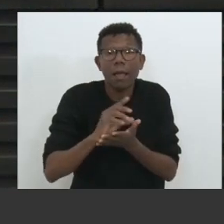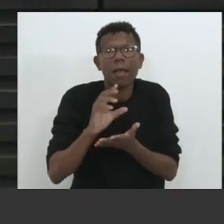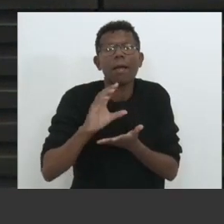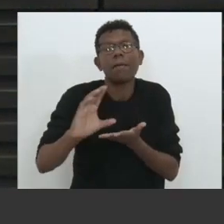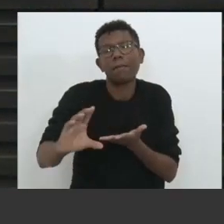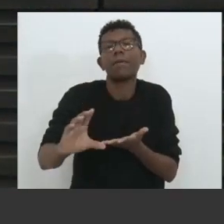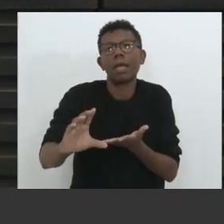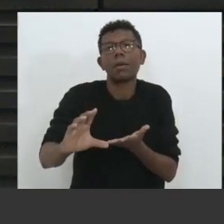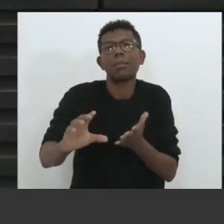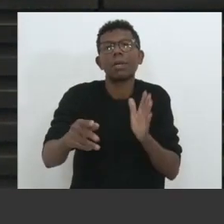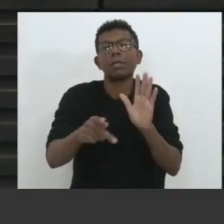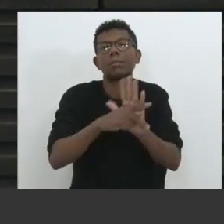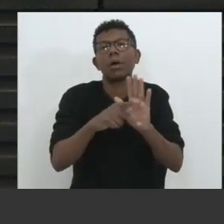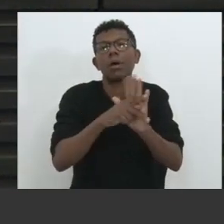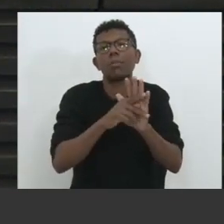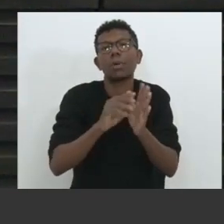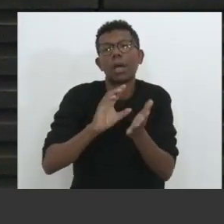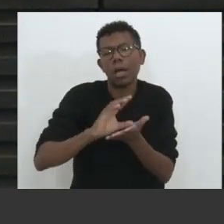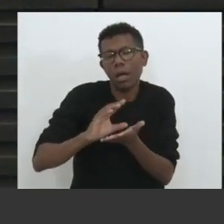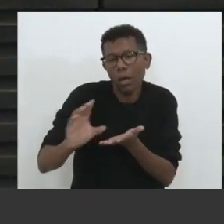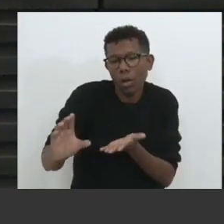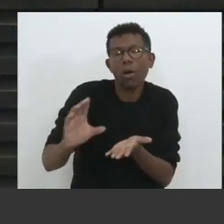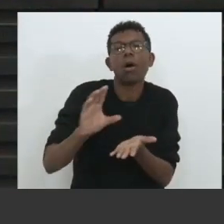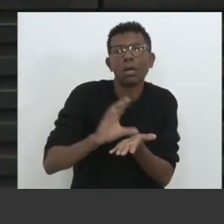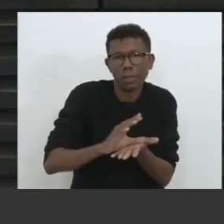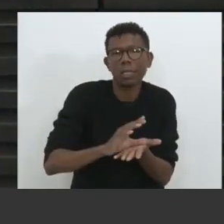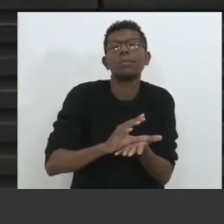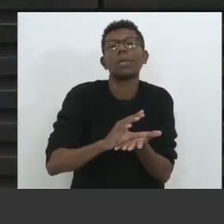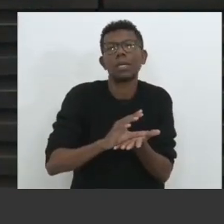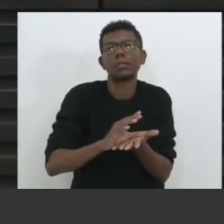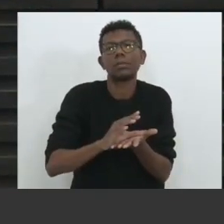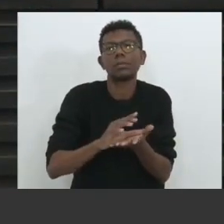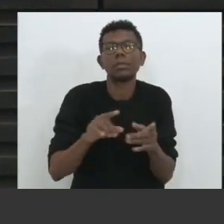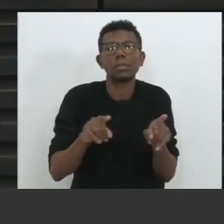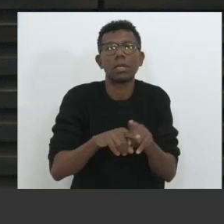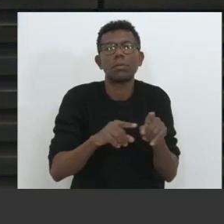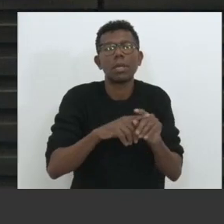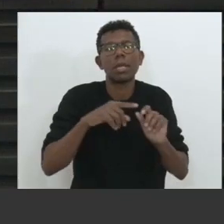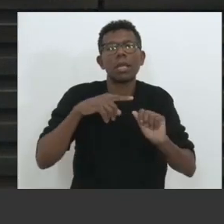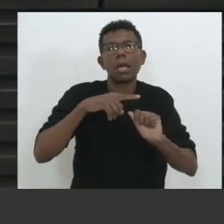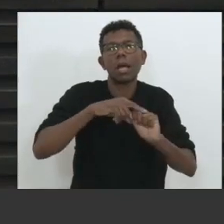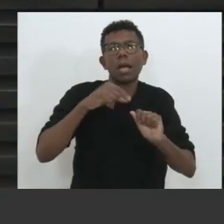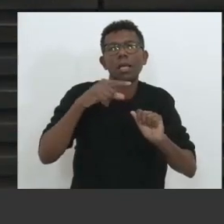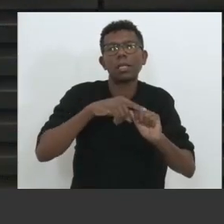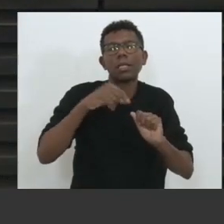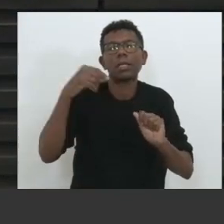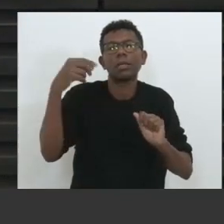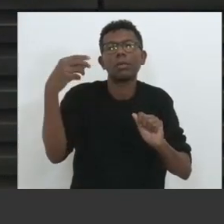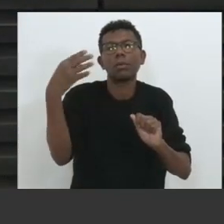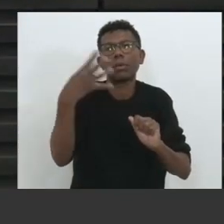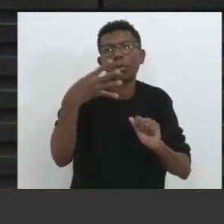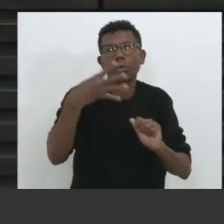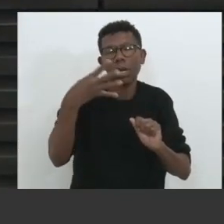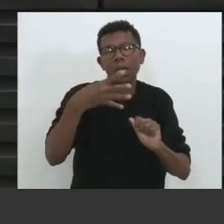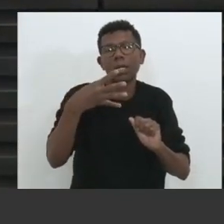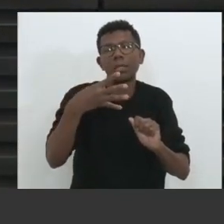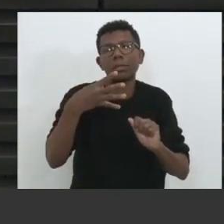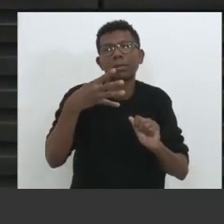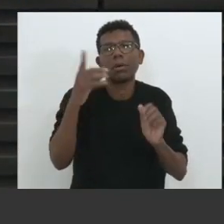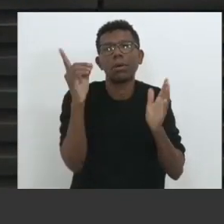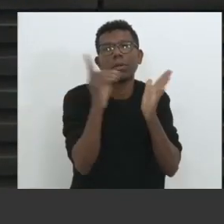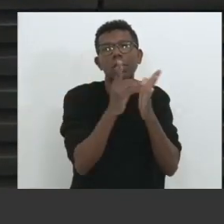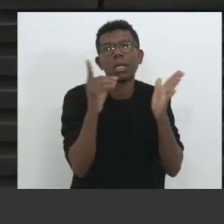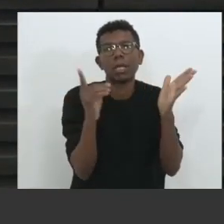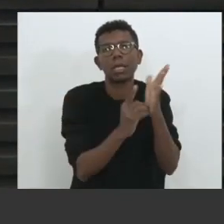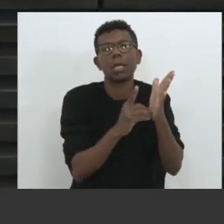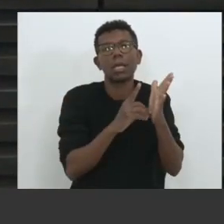orçamento suplementadas Se necessário artigo 4to este decreto entra entrará